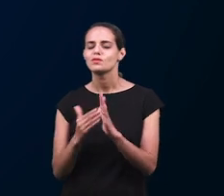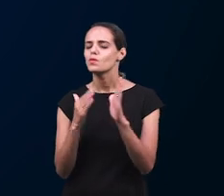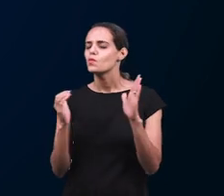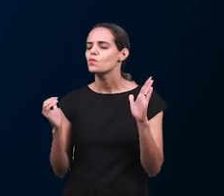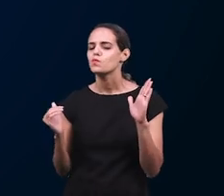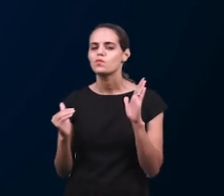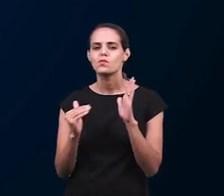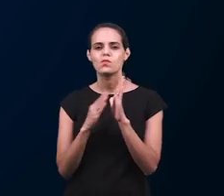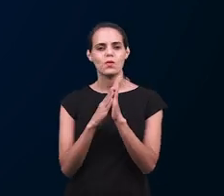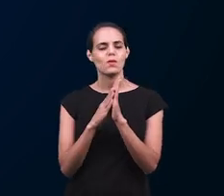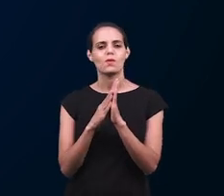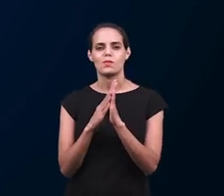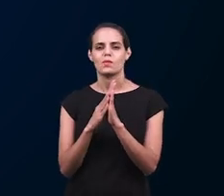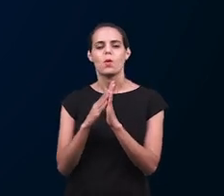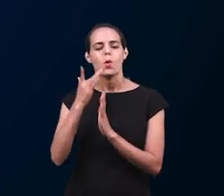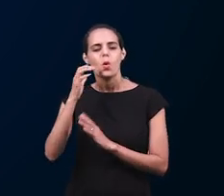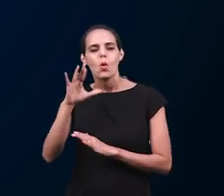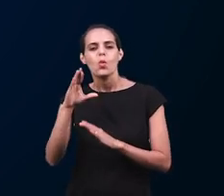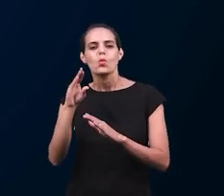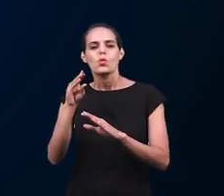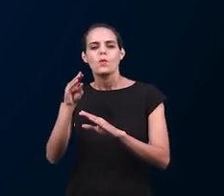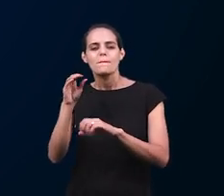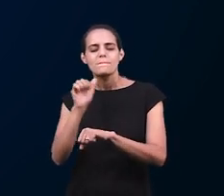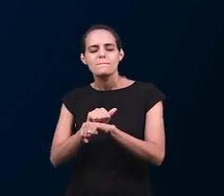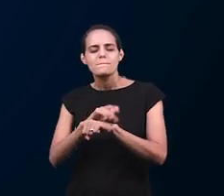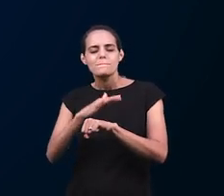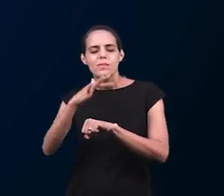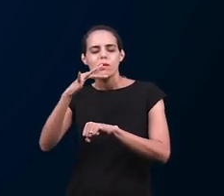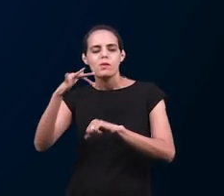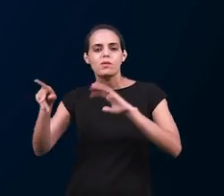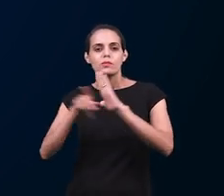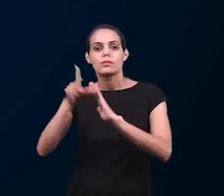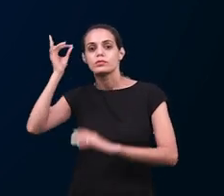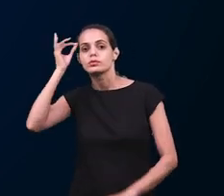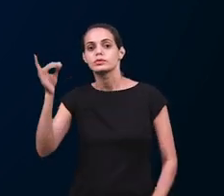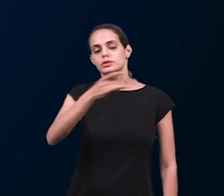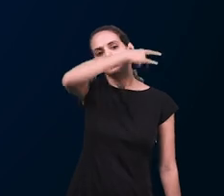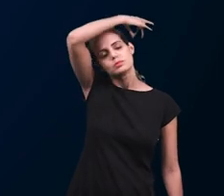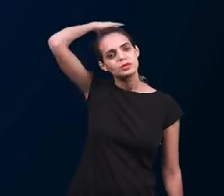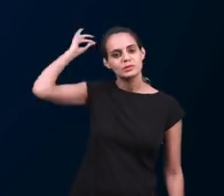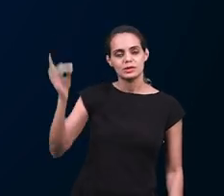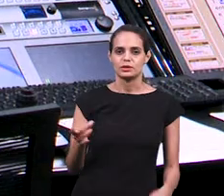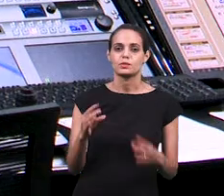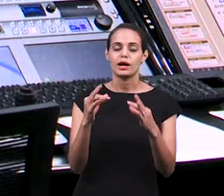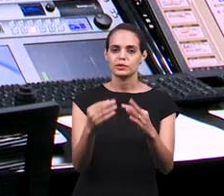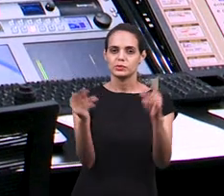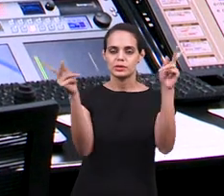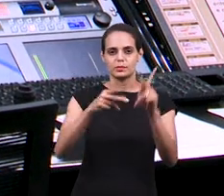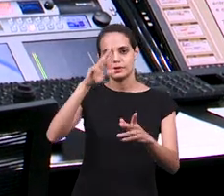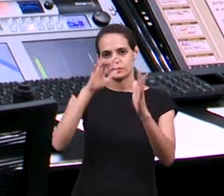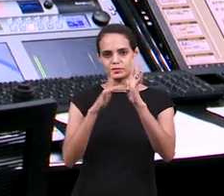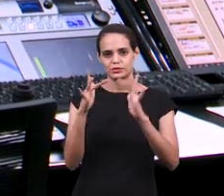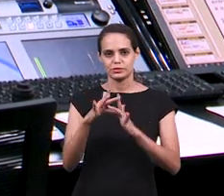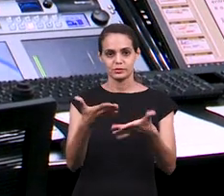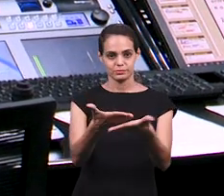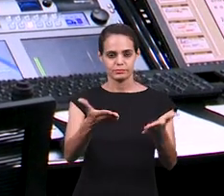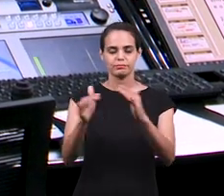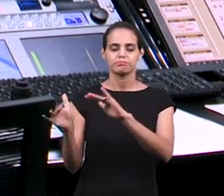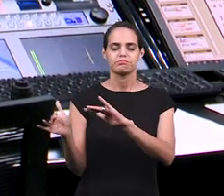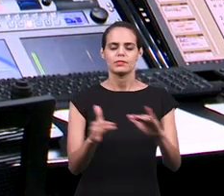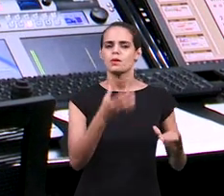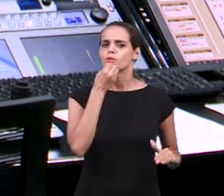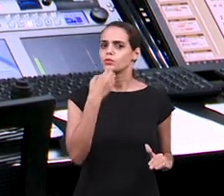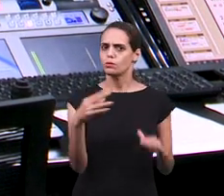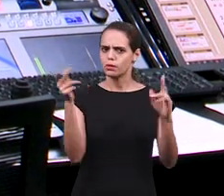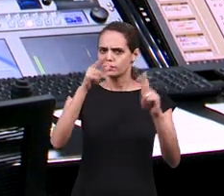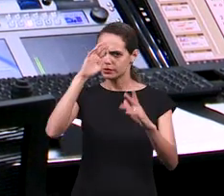linho fino, que é a pureza do Espírito Santo. A todos a paz do Senhor Jesus. Amém, Jailson. Muito bem citado